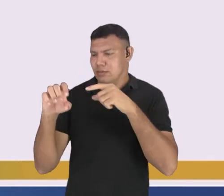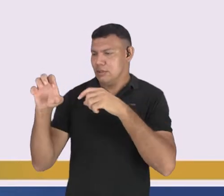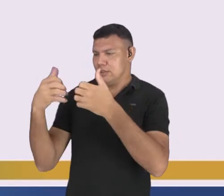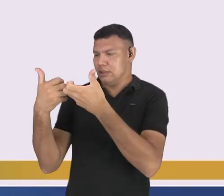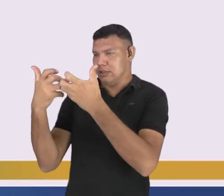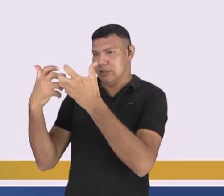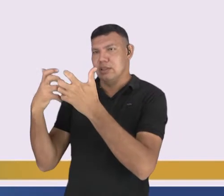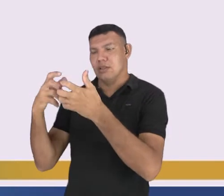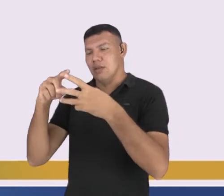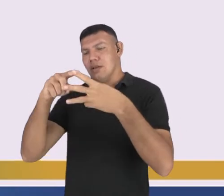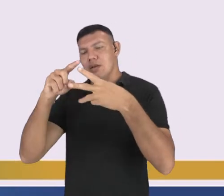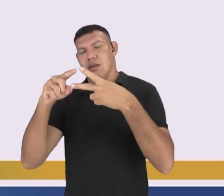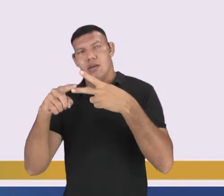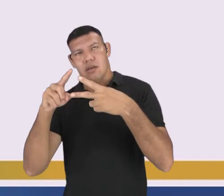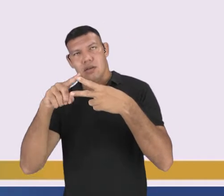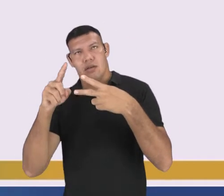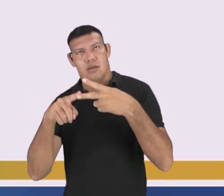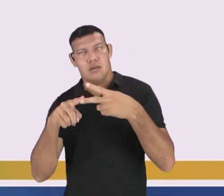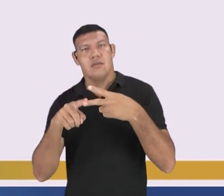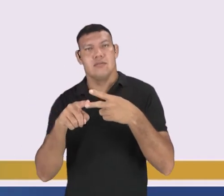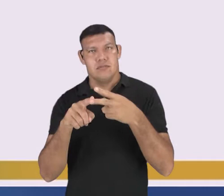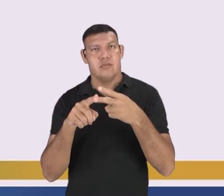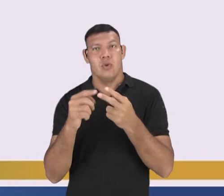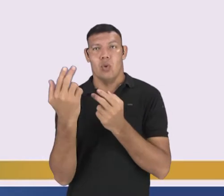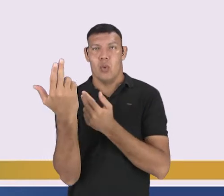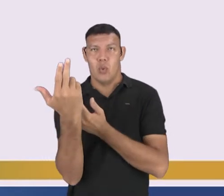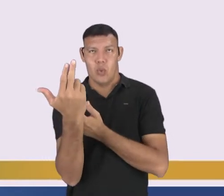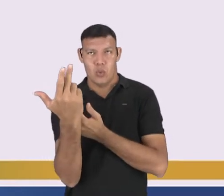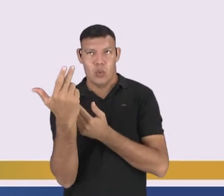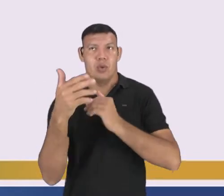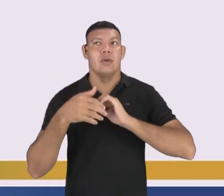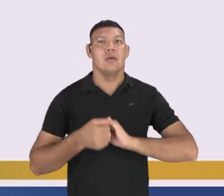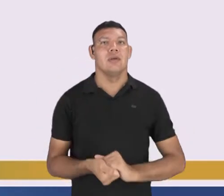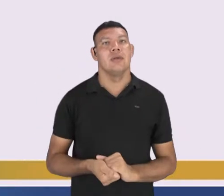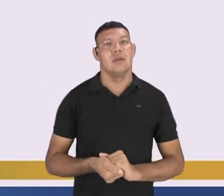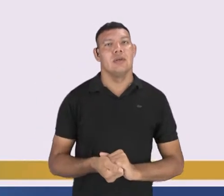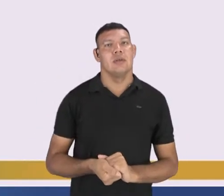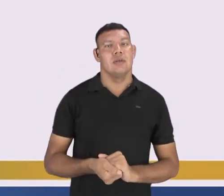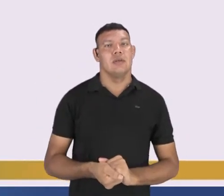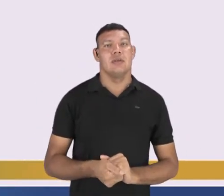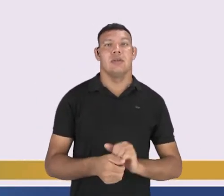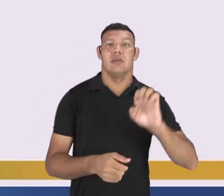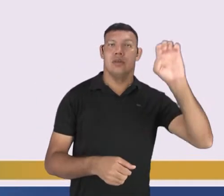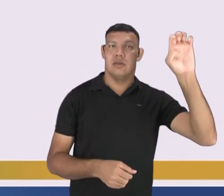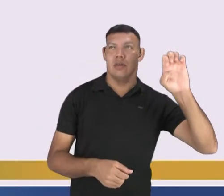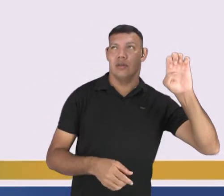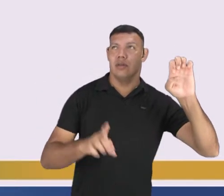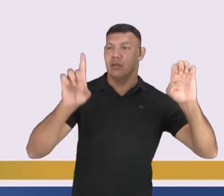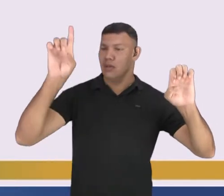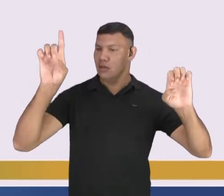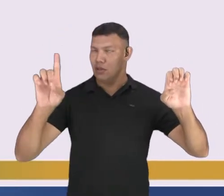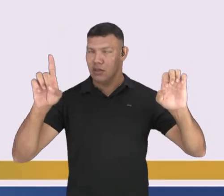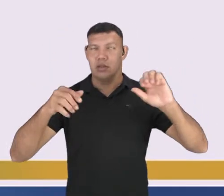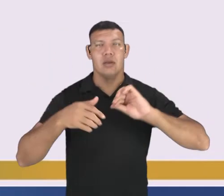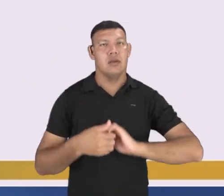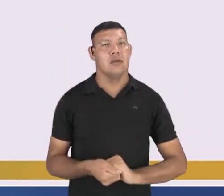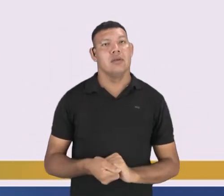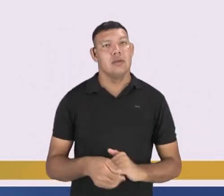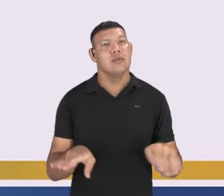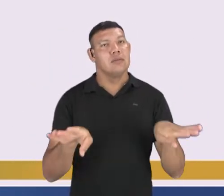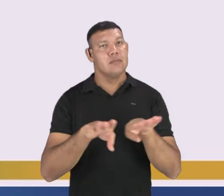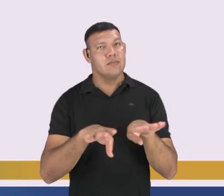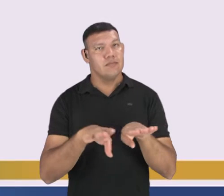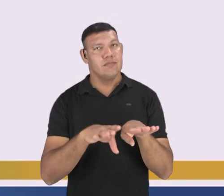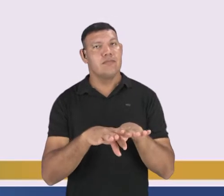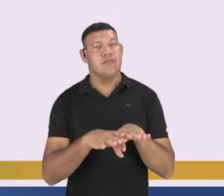está dividido entre duas partes simétricas, que nós chamamos de hemisfério direito e hemisfério esquerdo. E assim, a